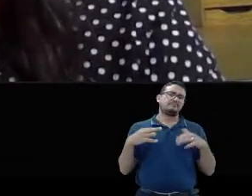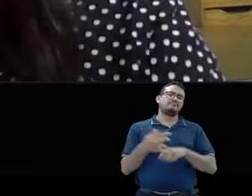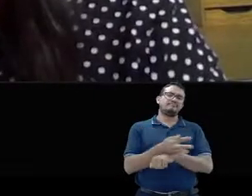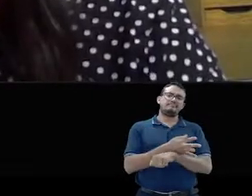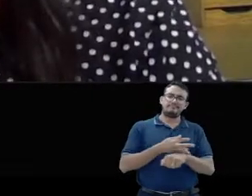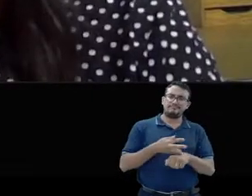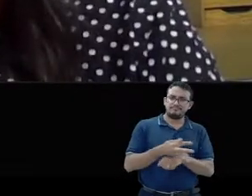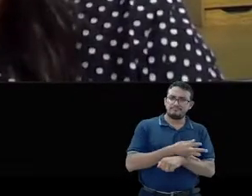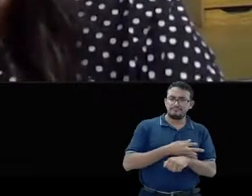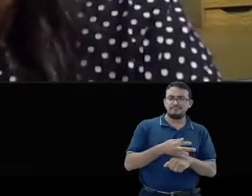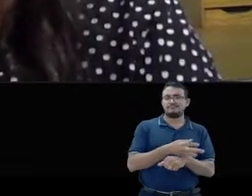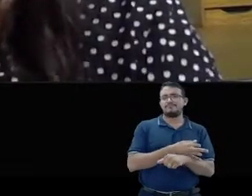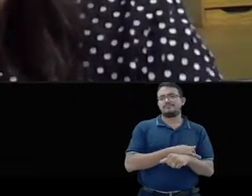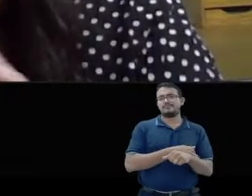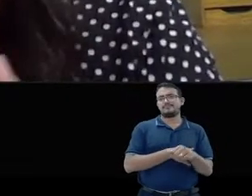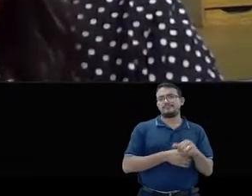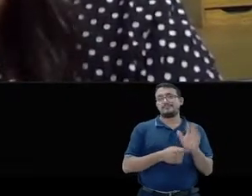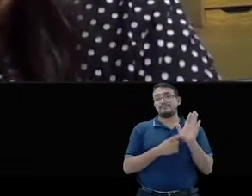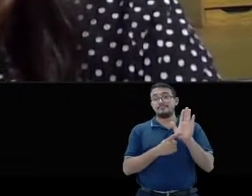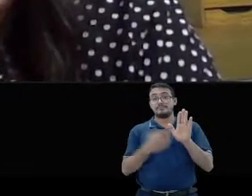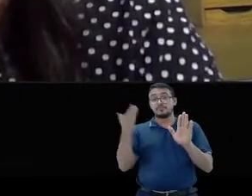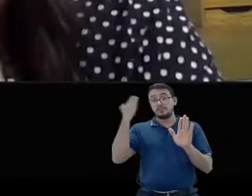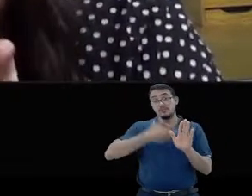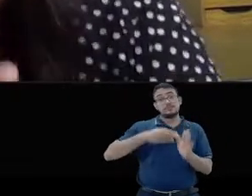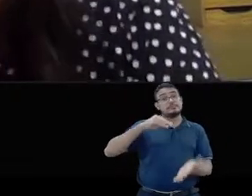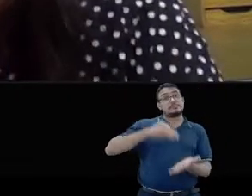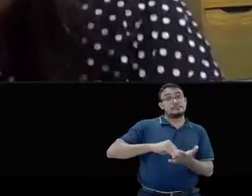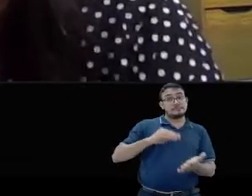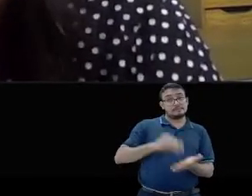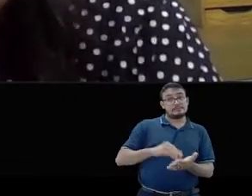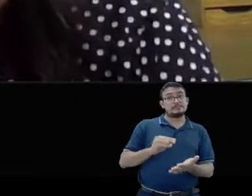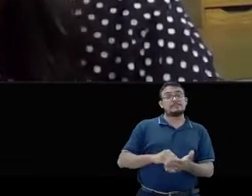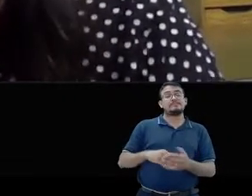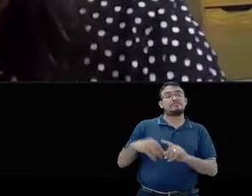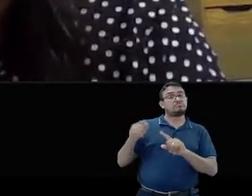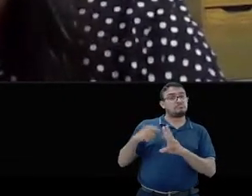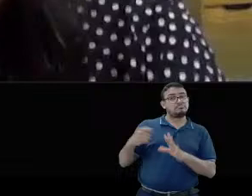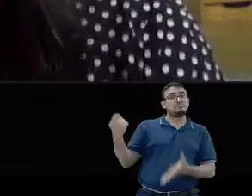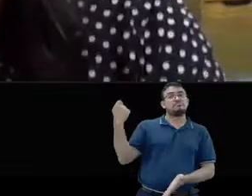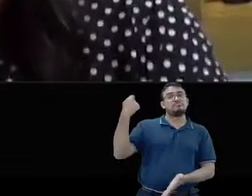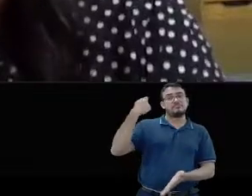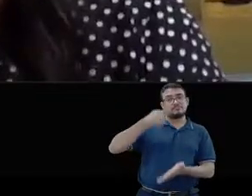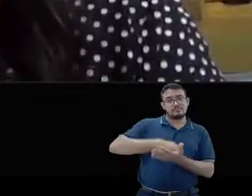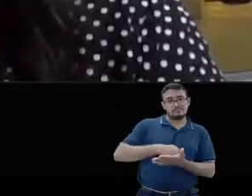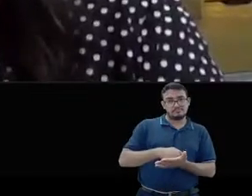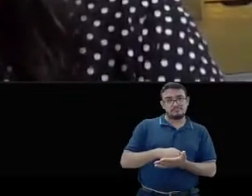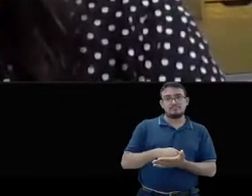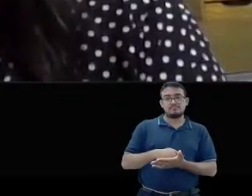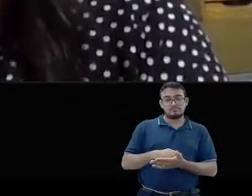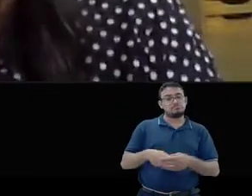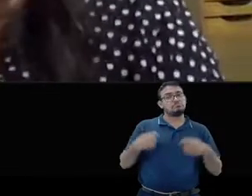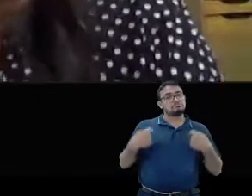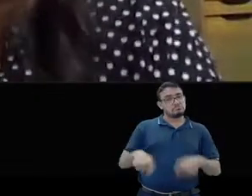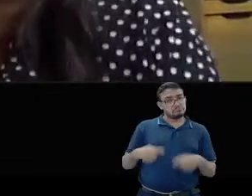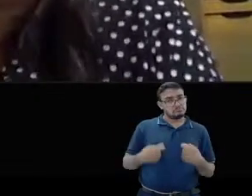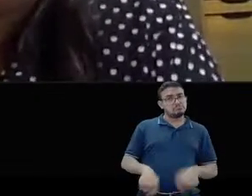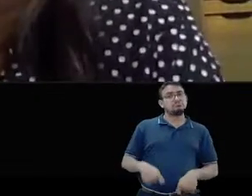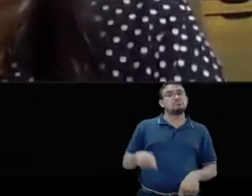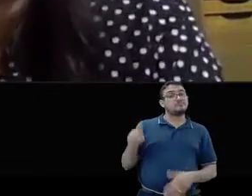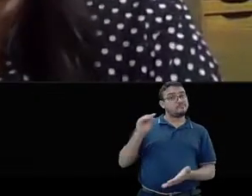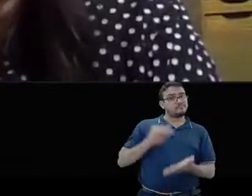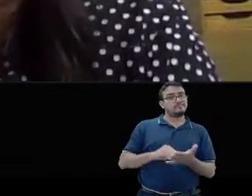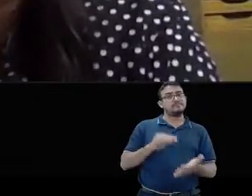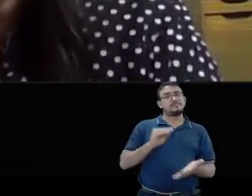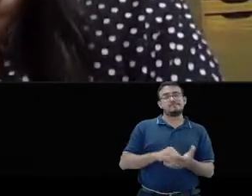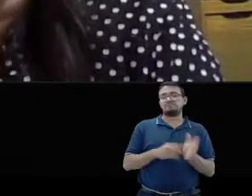conseguiu comprovar a ausência de pagamento de seja lá qual verba ela entendesse devida, não